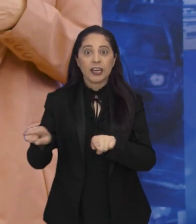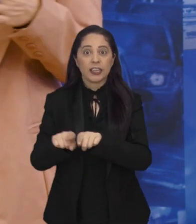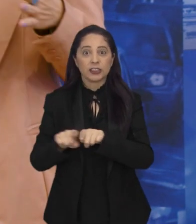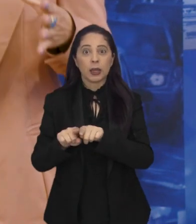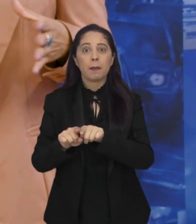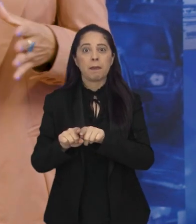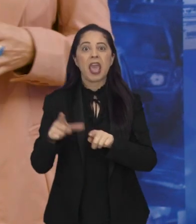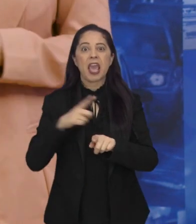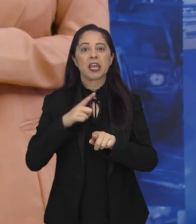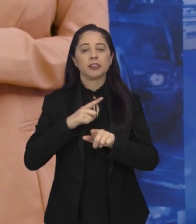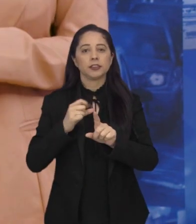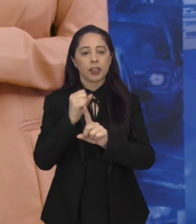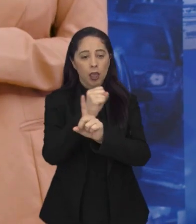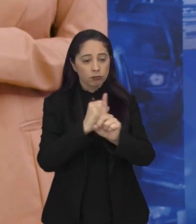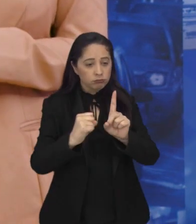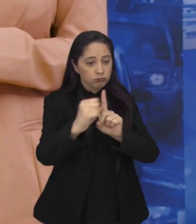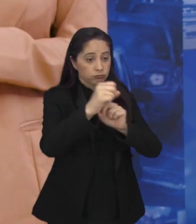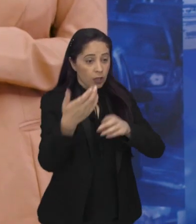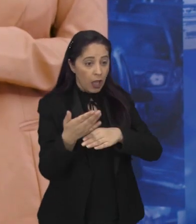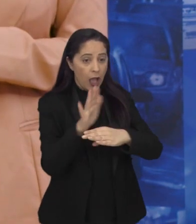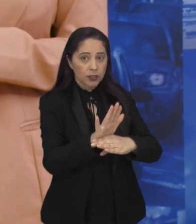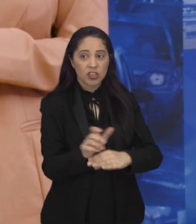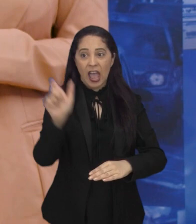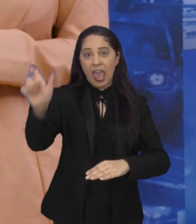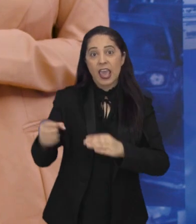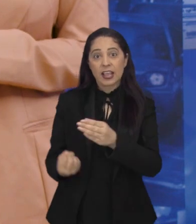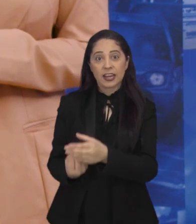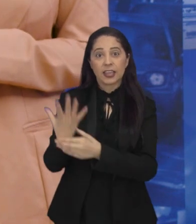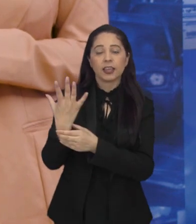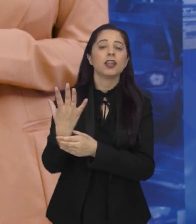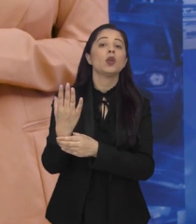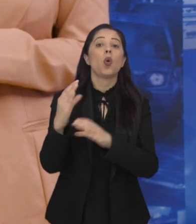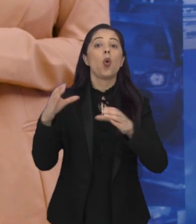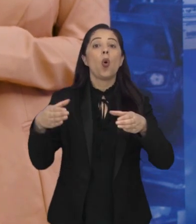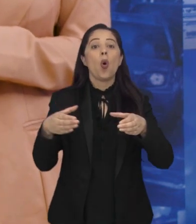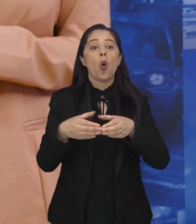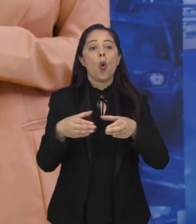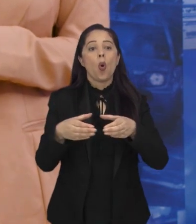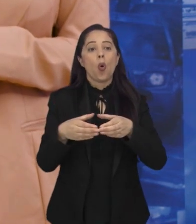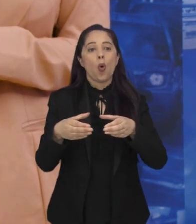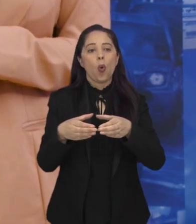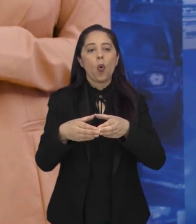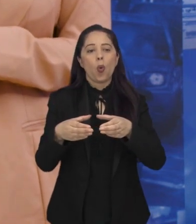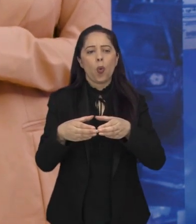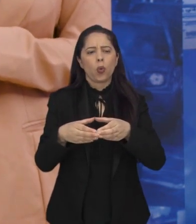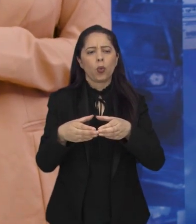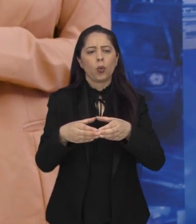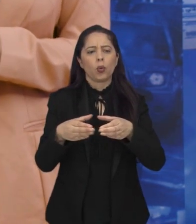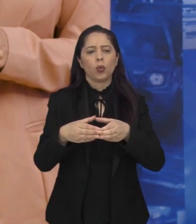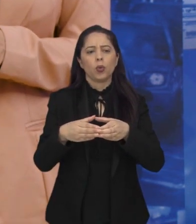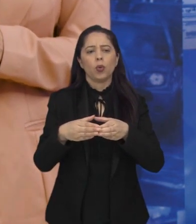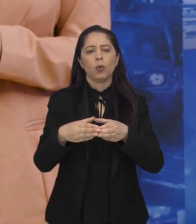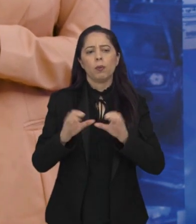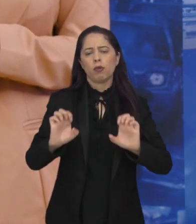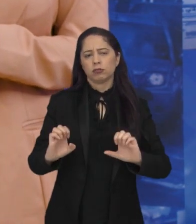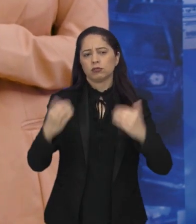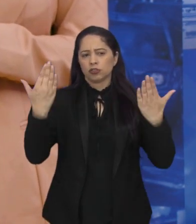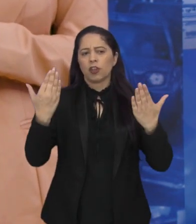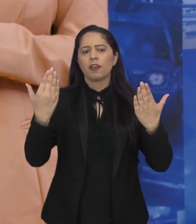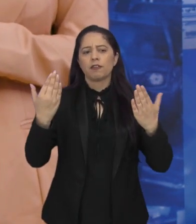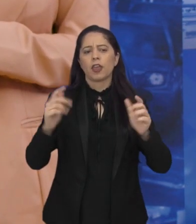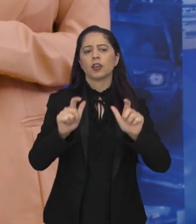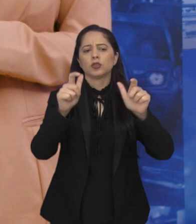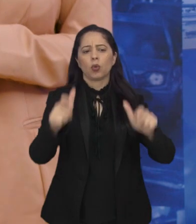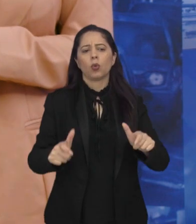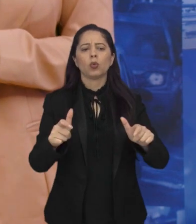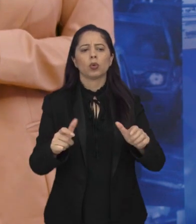o fundador da primeira Conferência Vicentina de São José dos Campos e da Casa de Caridade da obra São Vicente de